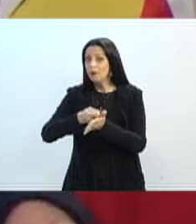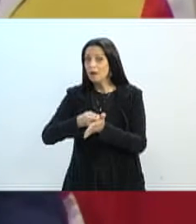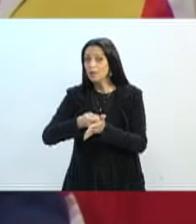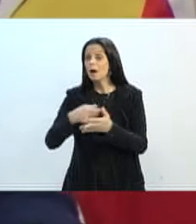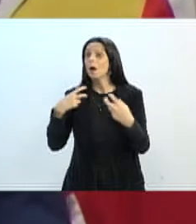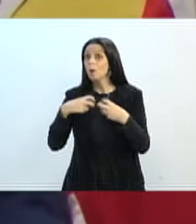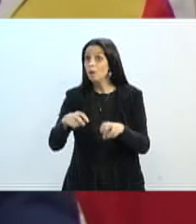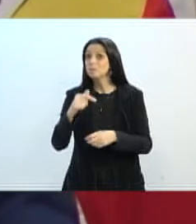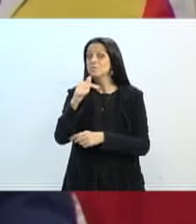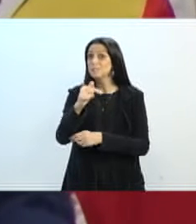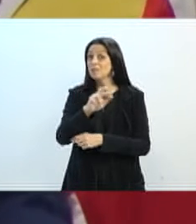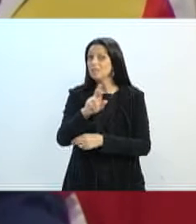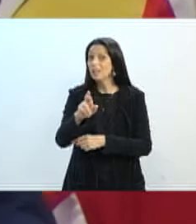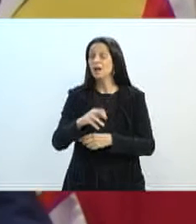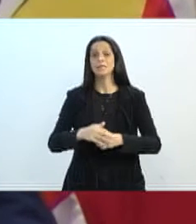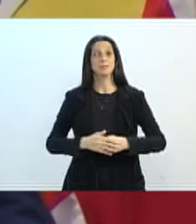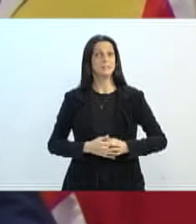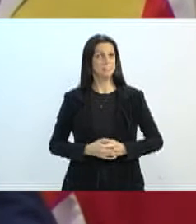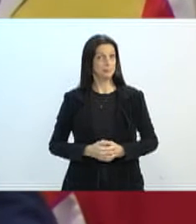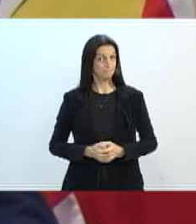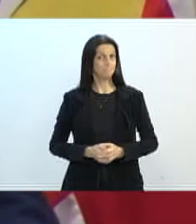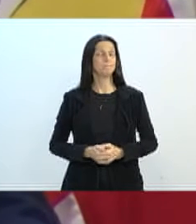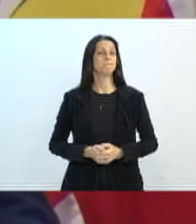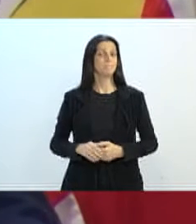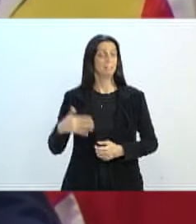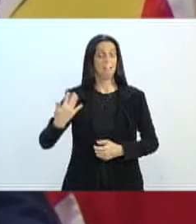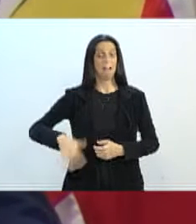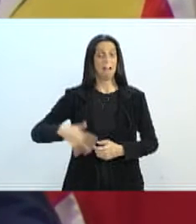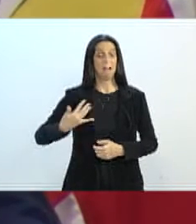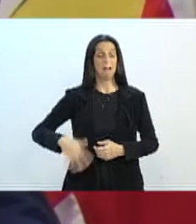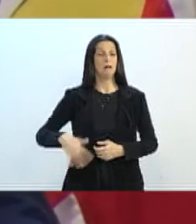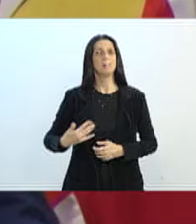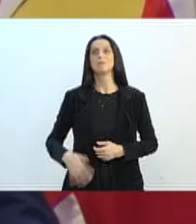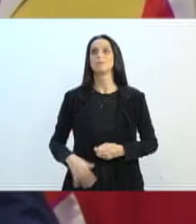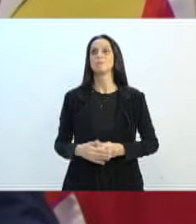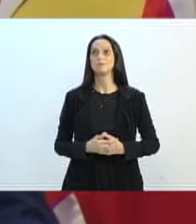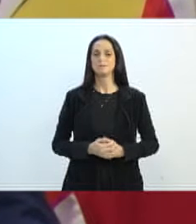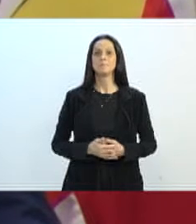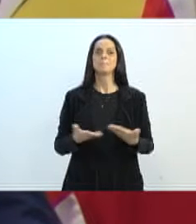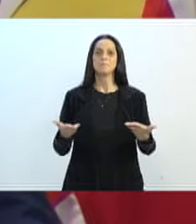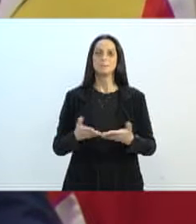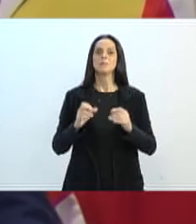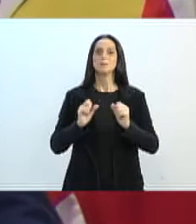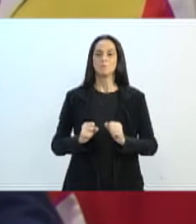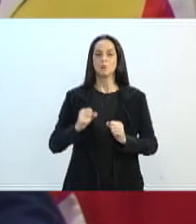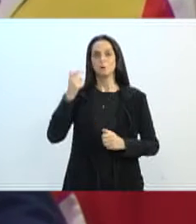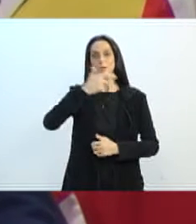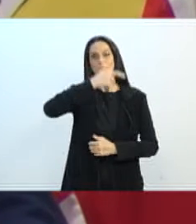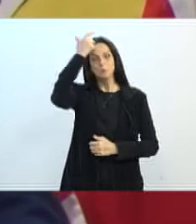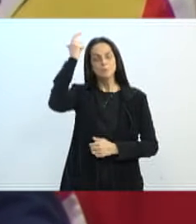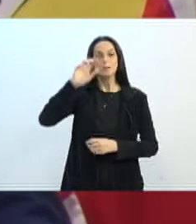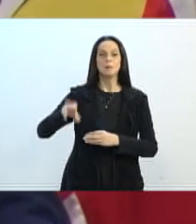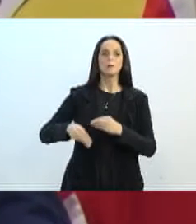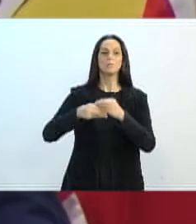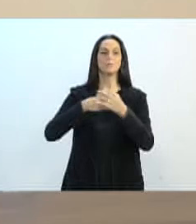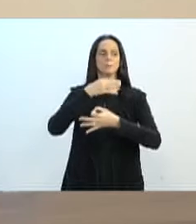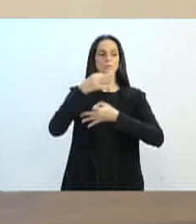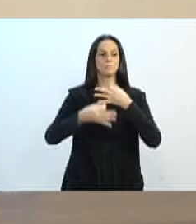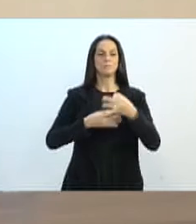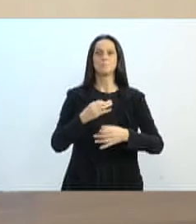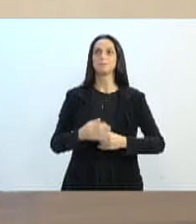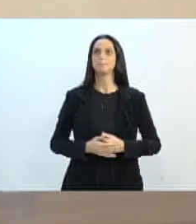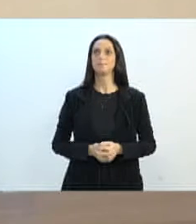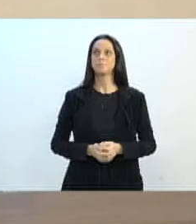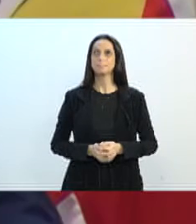Vereador Adriano, posicionado aqui antes ao término do meu tempo, lhe concedo também, assim como o vereador Gilson, a parte. O senhor vai conceder